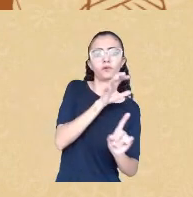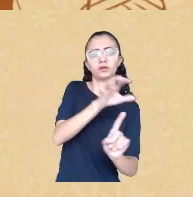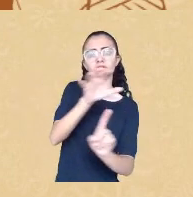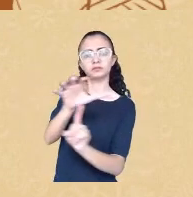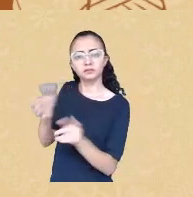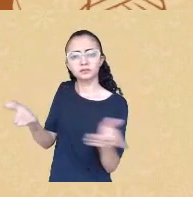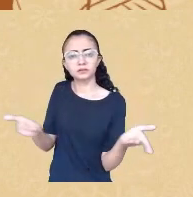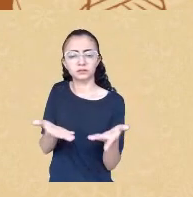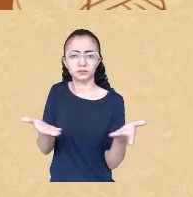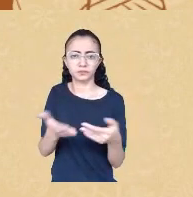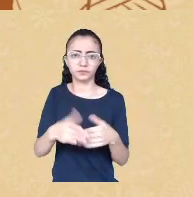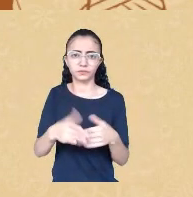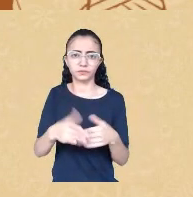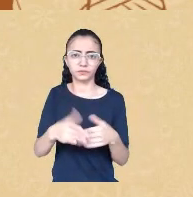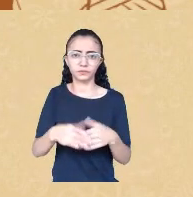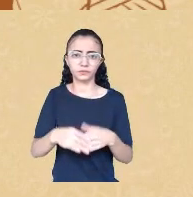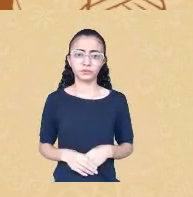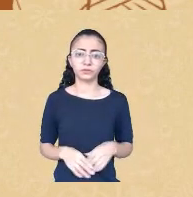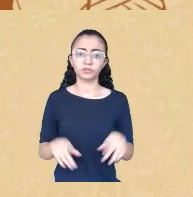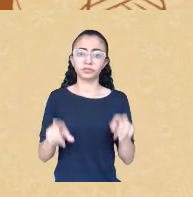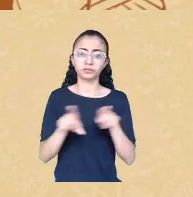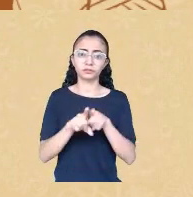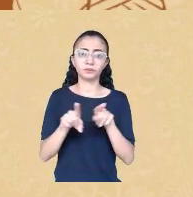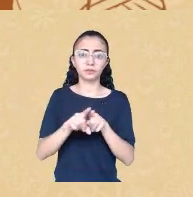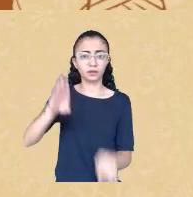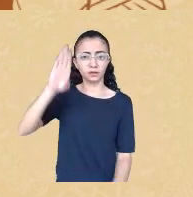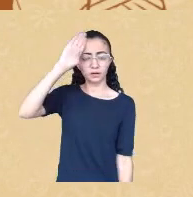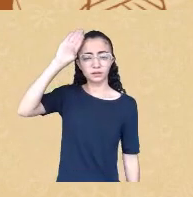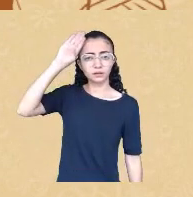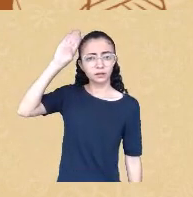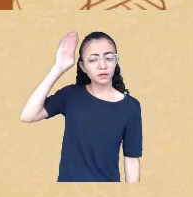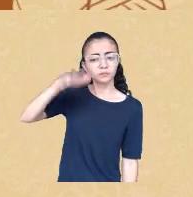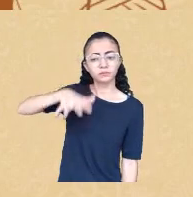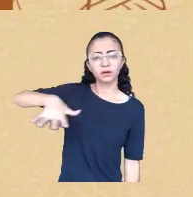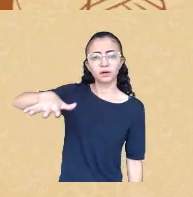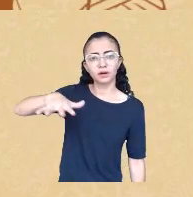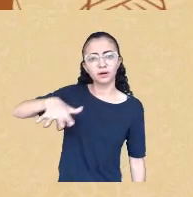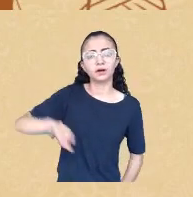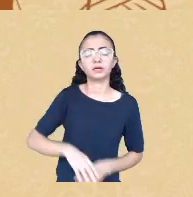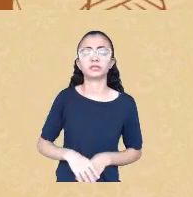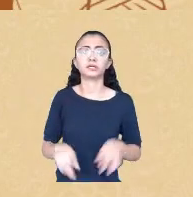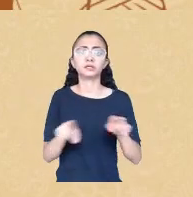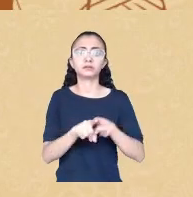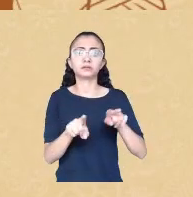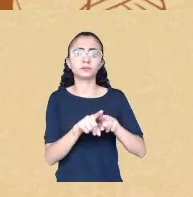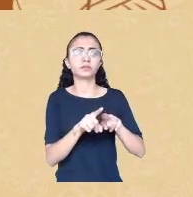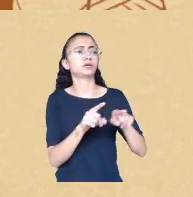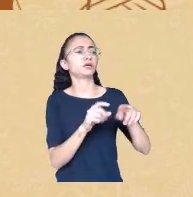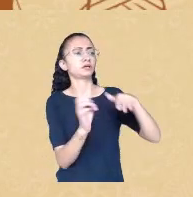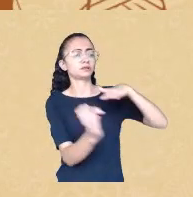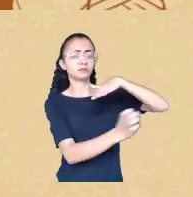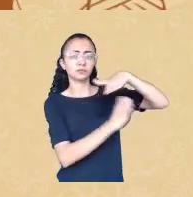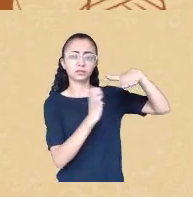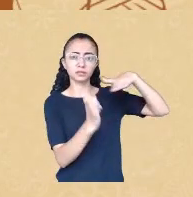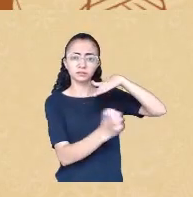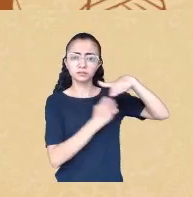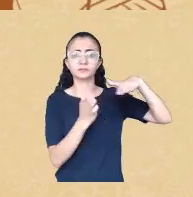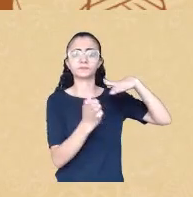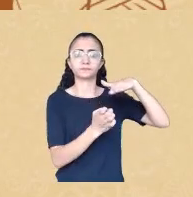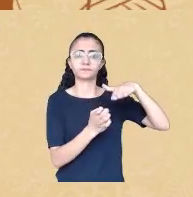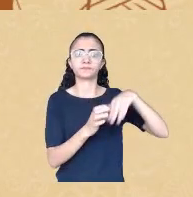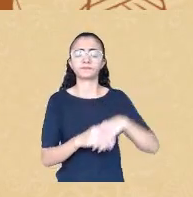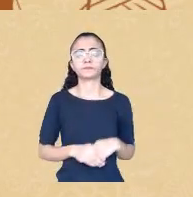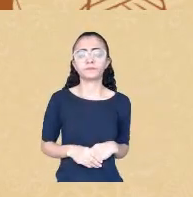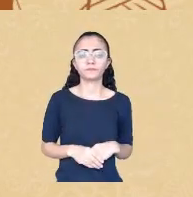no Brasil, né, das próprias organizações corporativas. É algo que nós aqui,